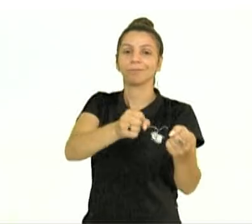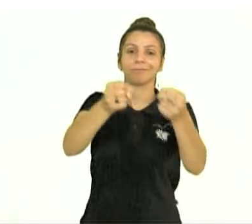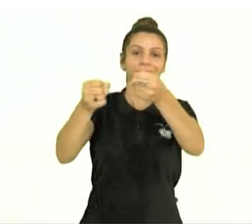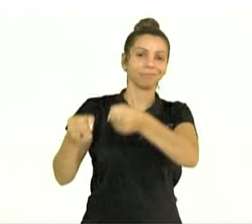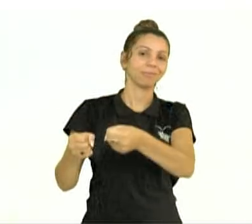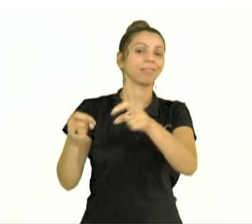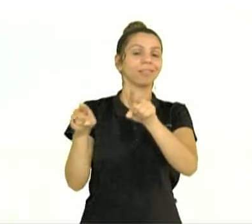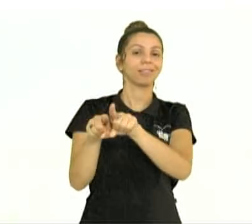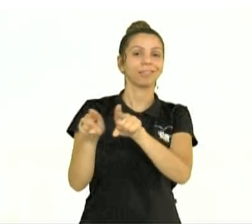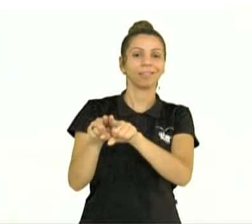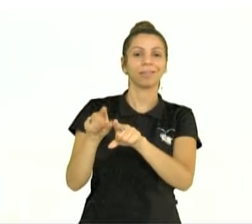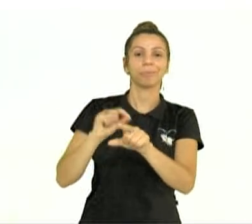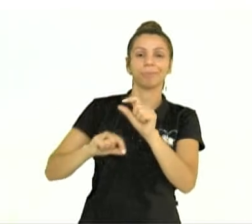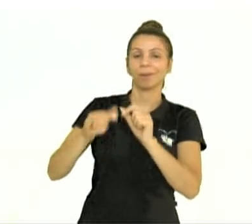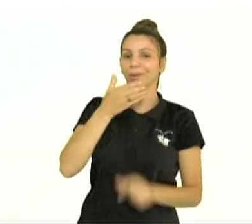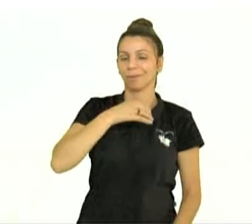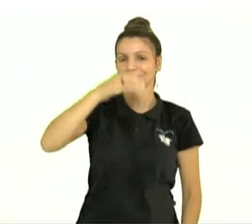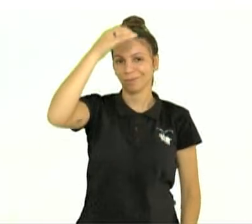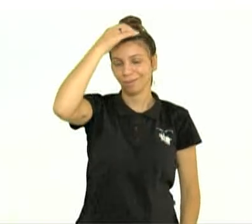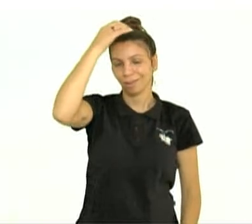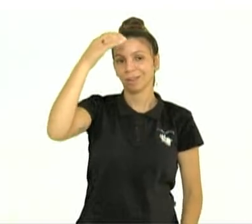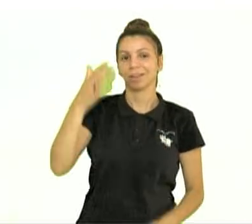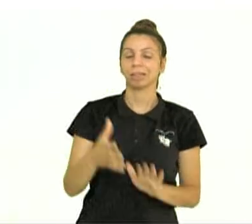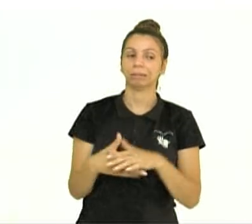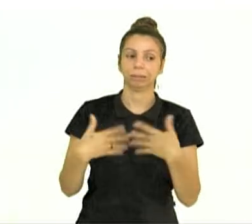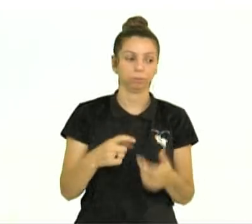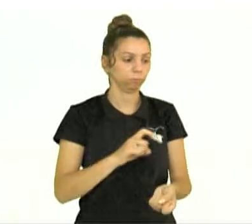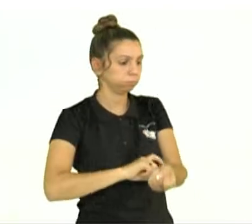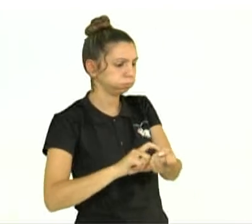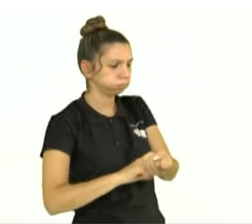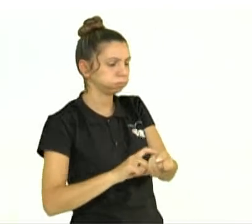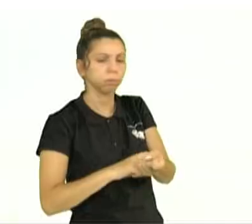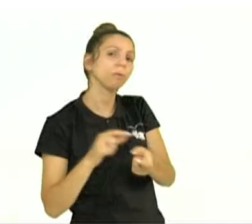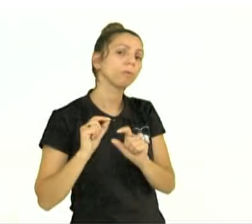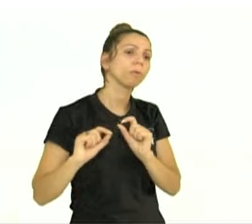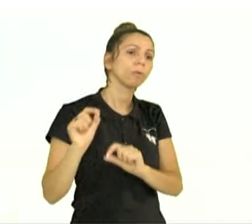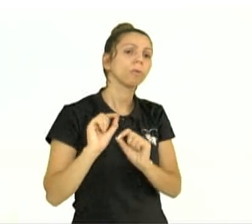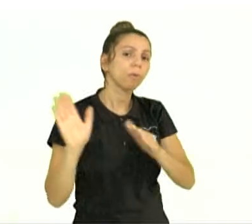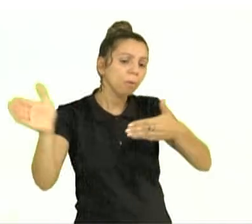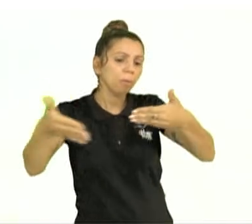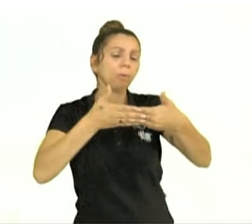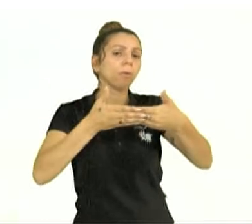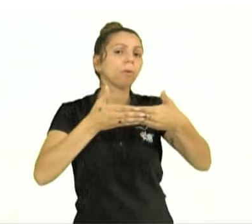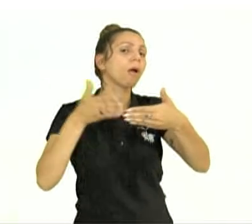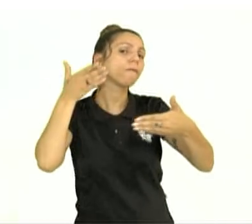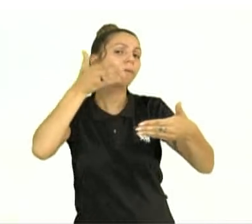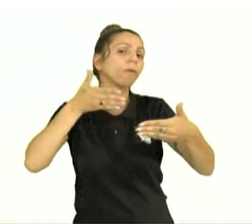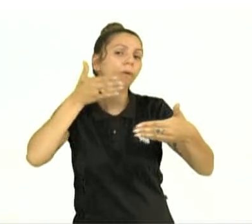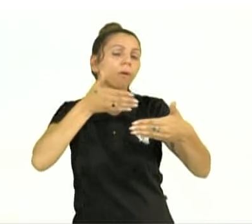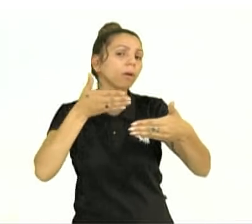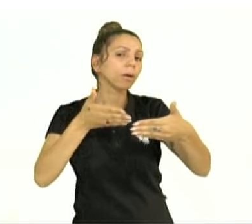certa subordinação da monarquia à Assembleia. Irritado, Dom Pedro I mandou fechar a Assembleia,